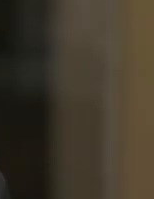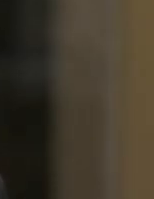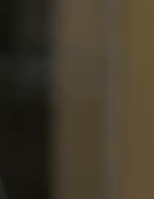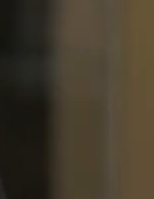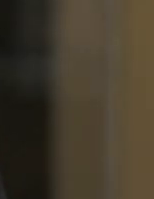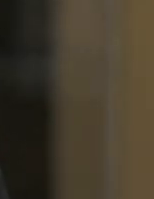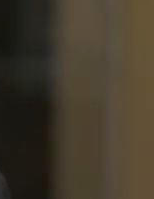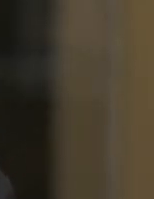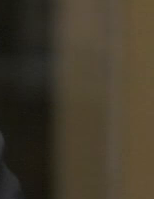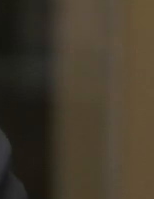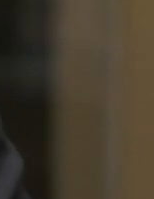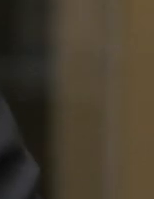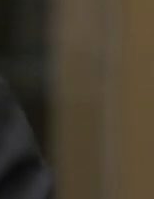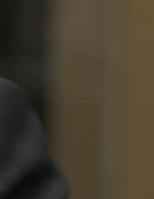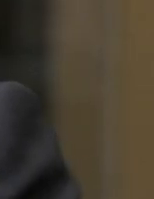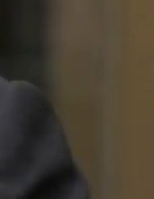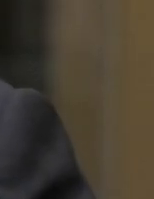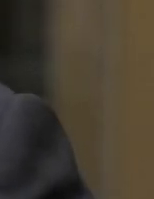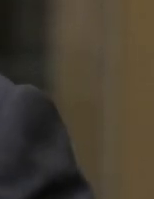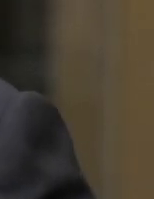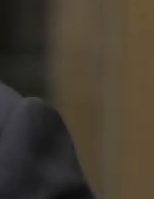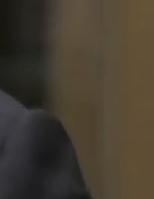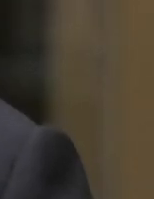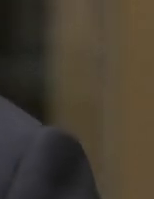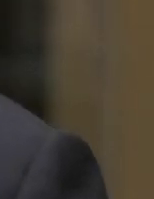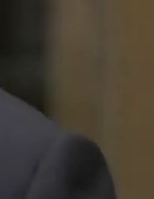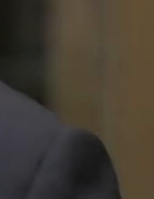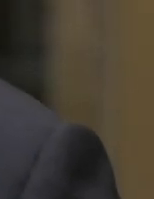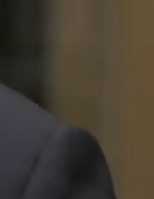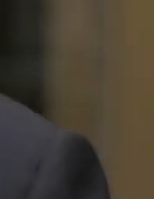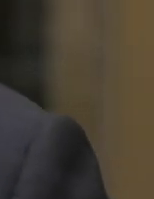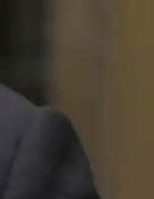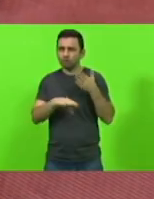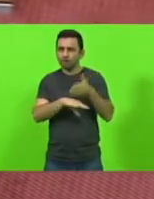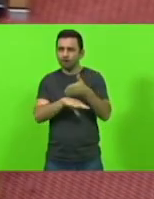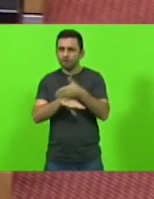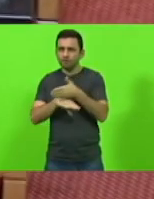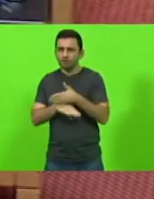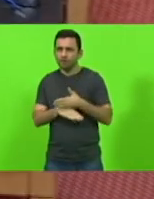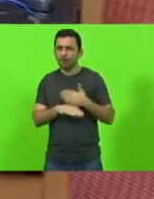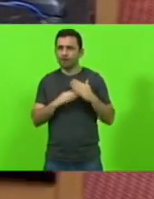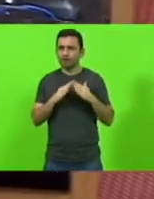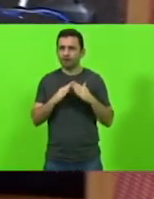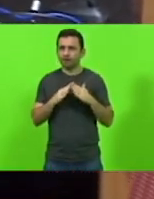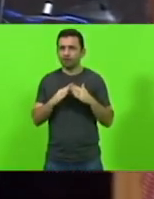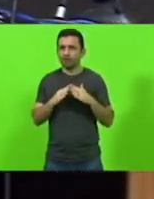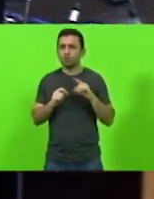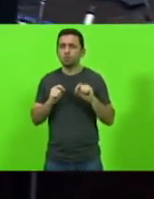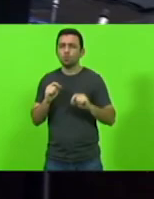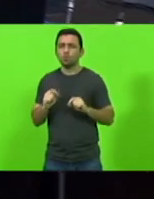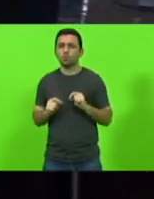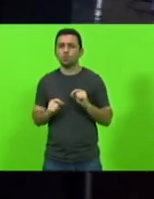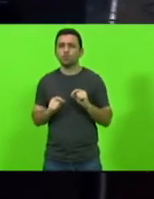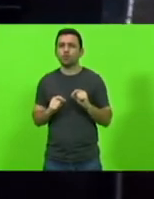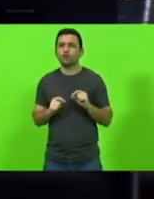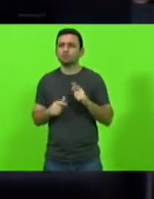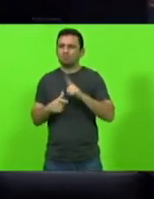sanguínea o autor do projeto é o deputado Marcius Machado nós vemos situações